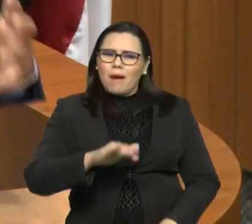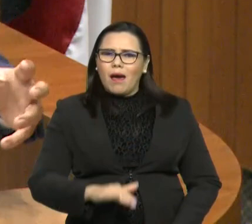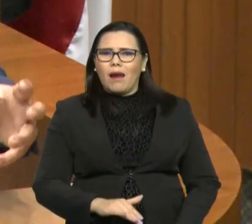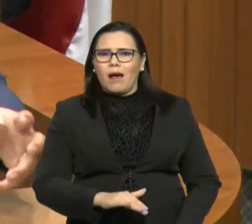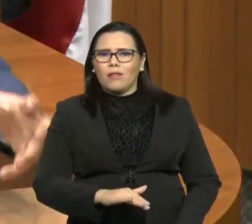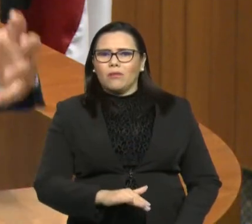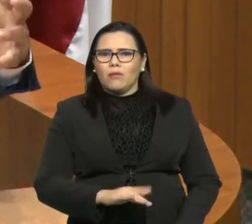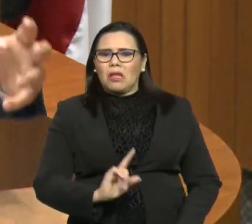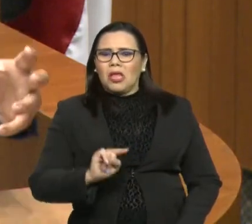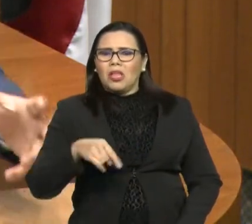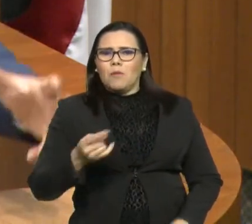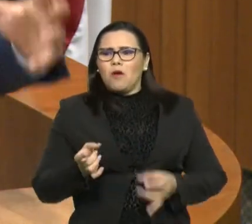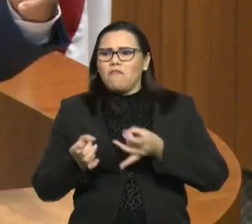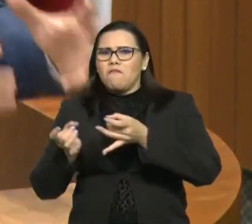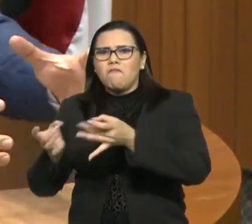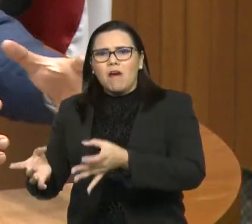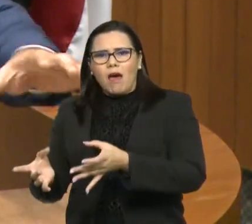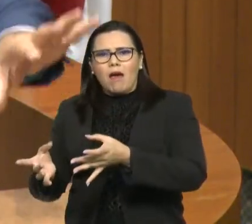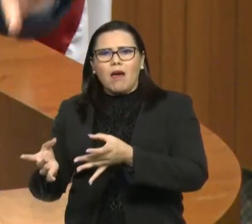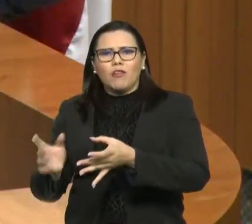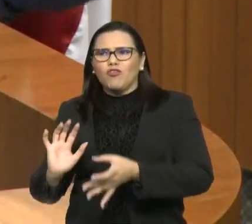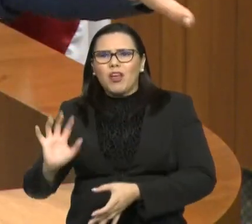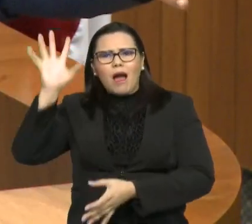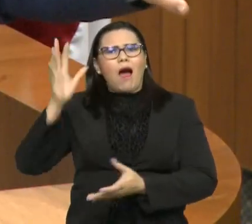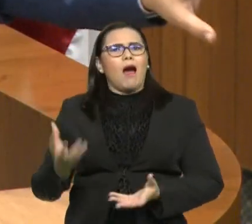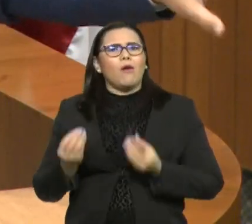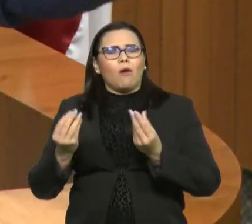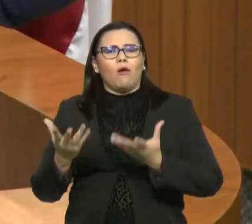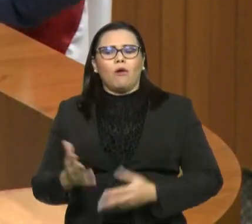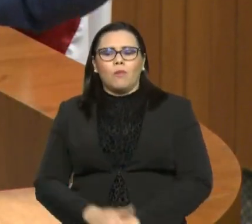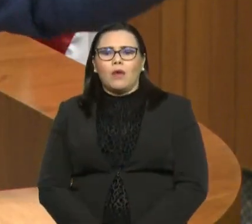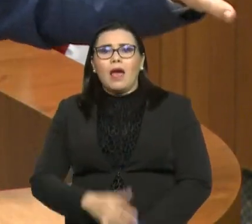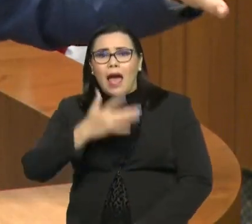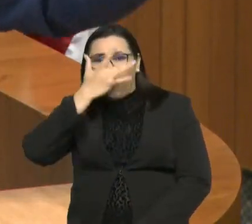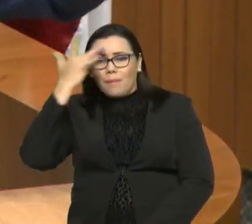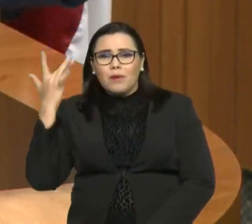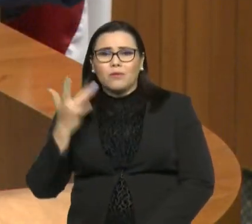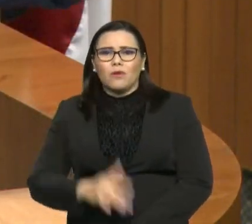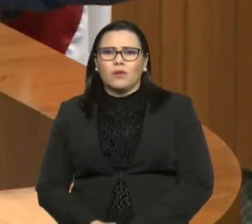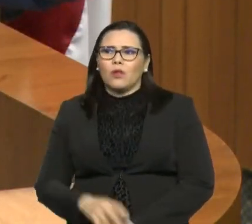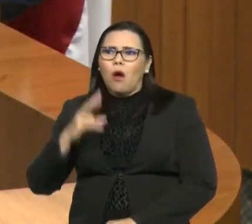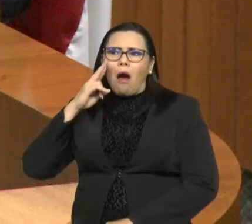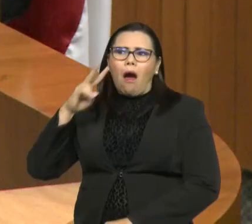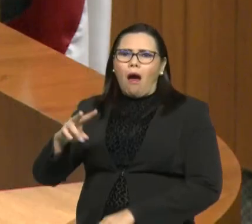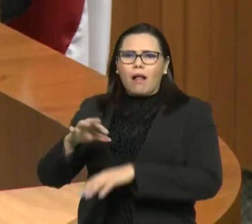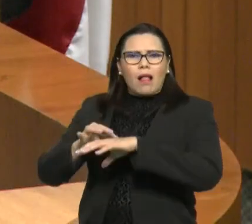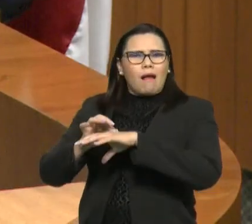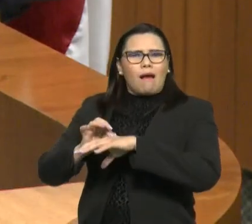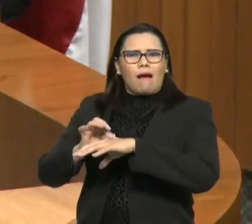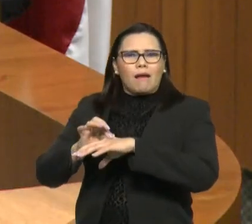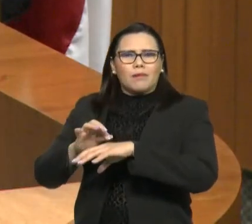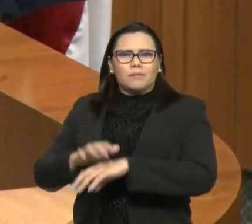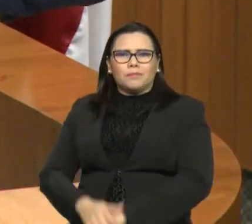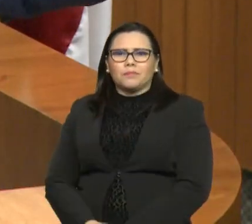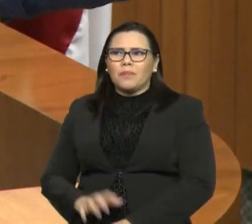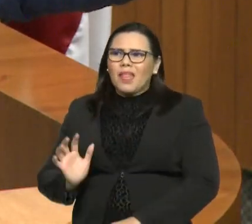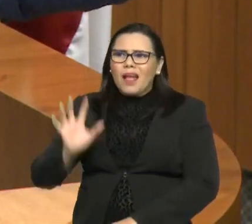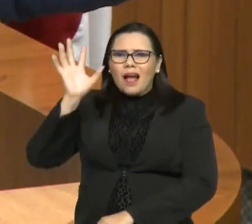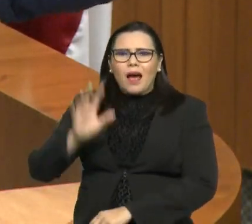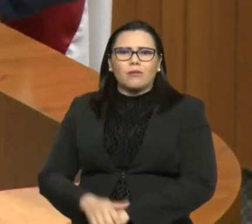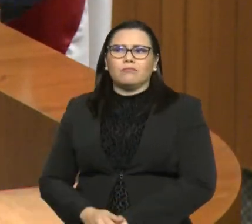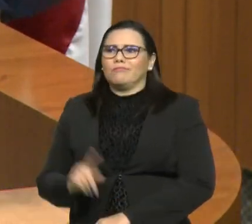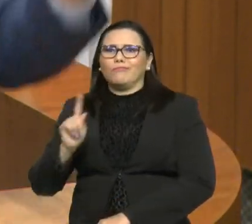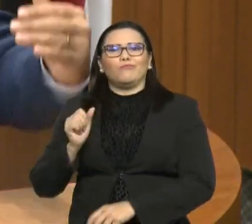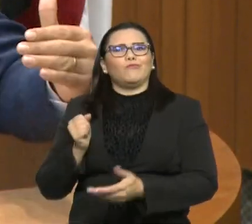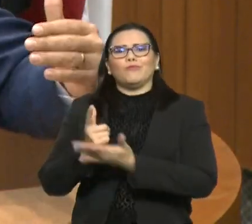a procura, diminui-se a demanda. E isso nós temos o produtor com o produto estocado em suas